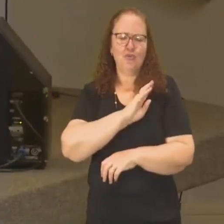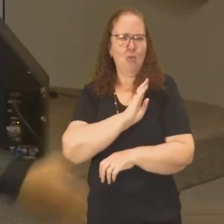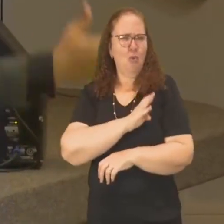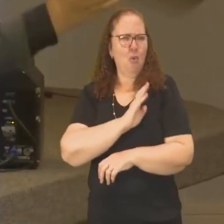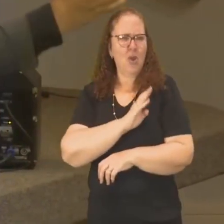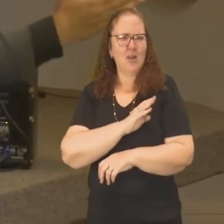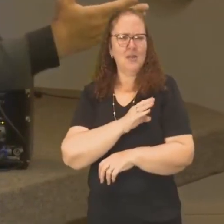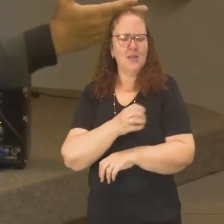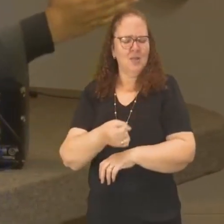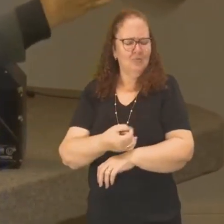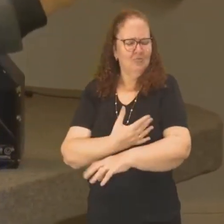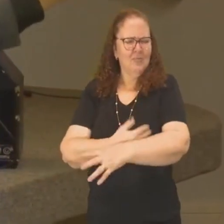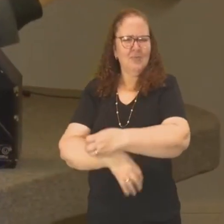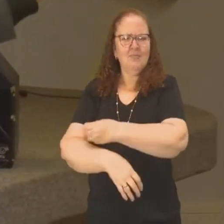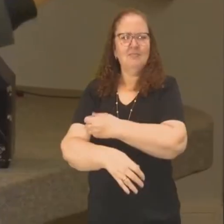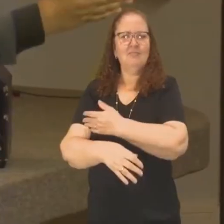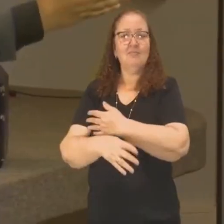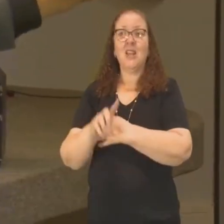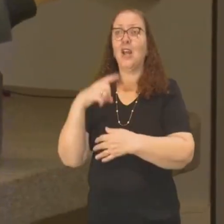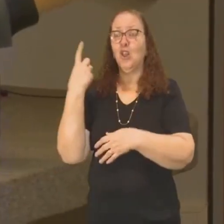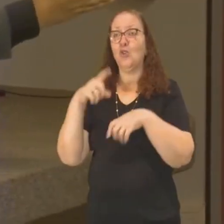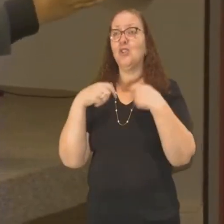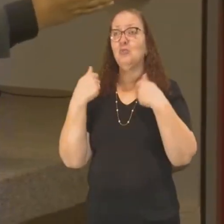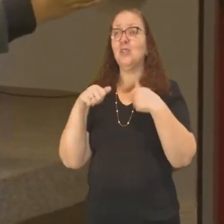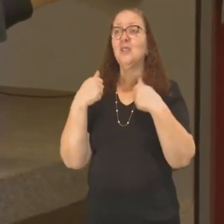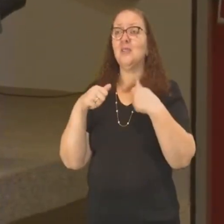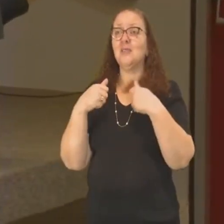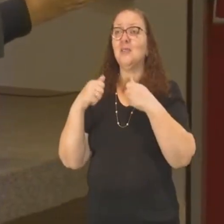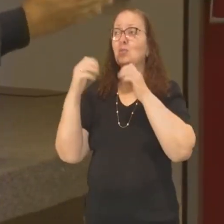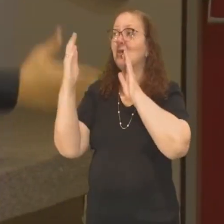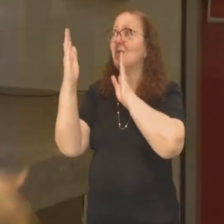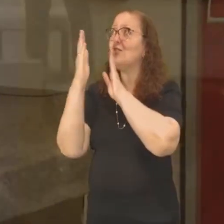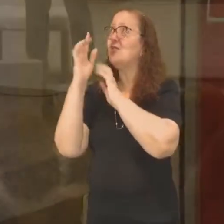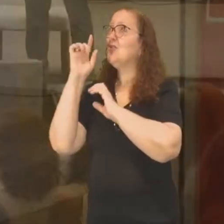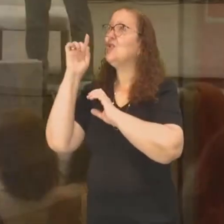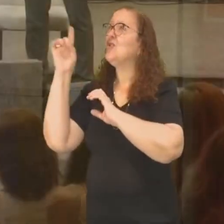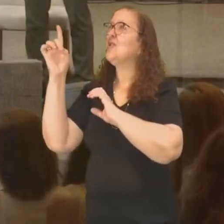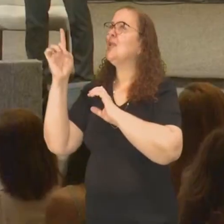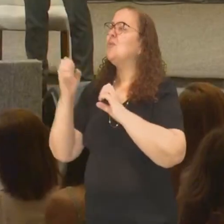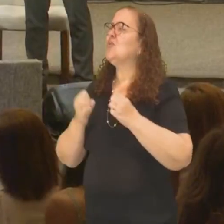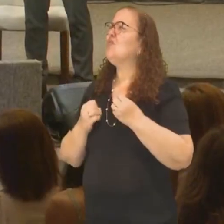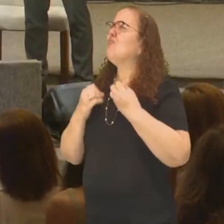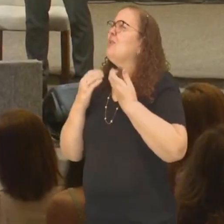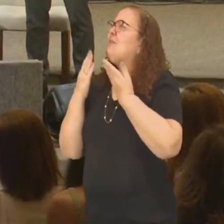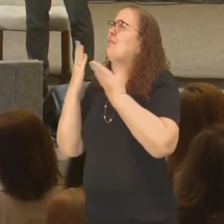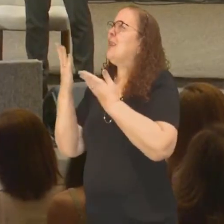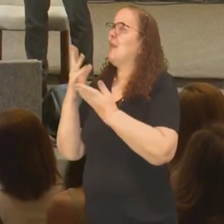emoções. E nós precisamos estar diante de Deus rendidos.